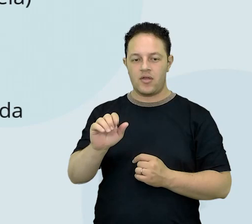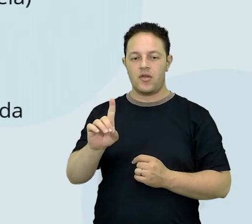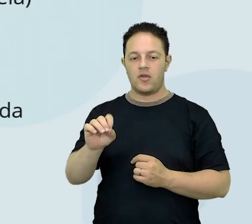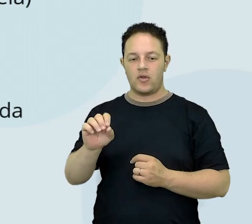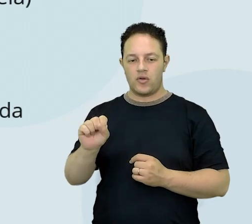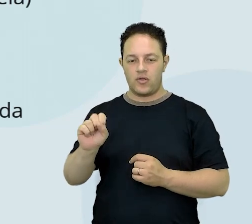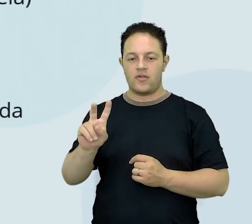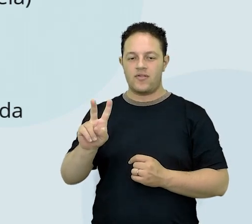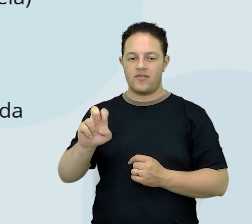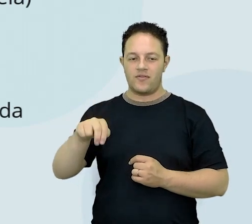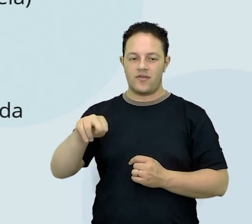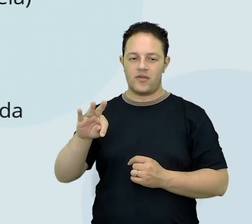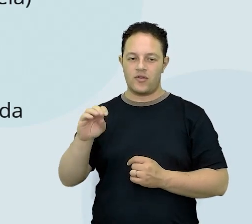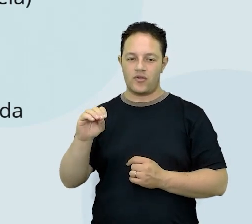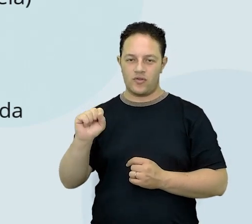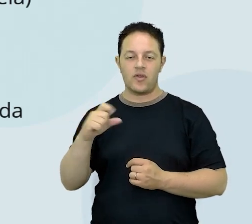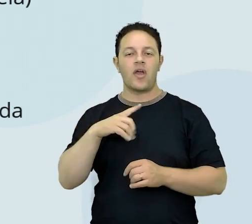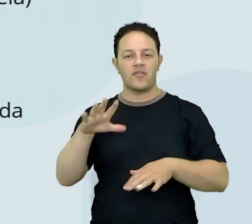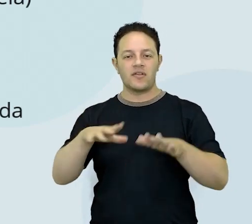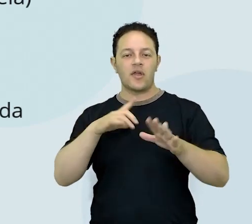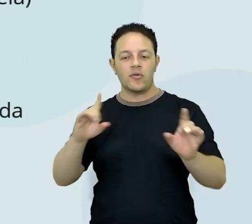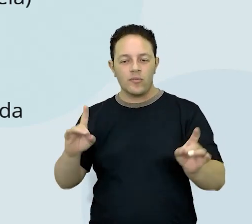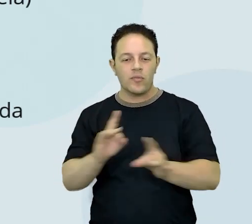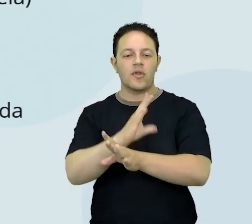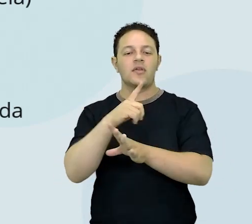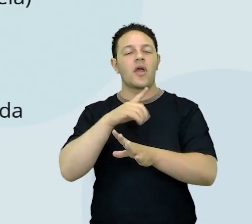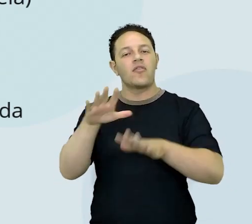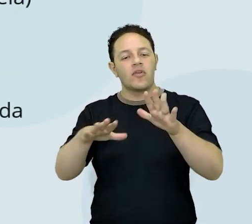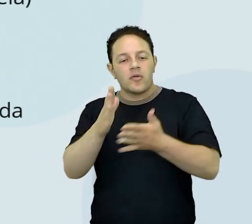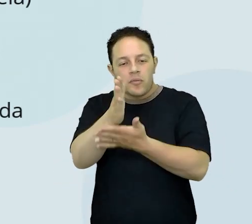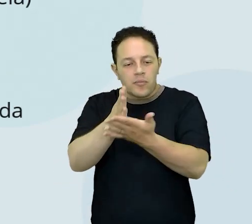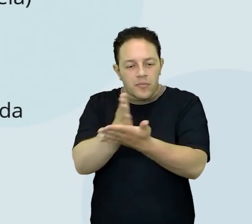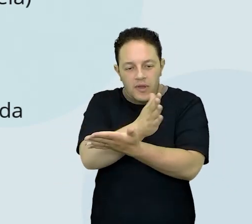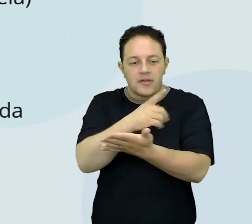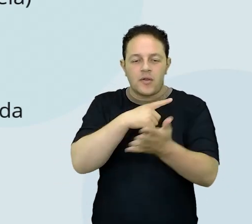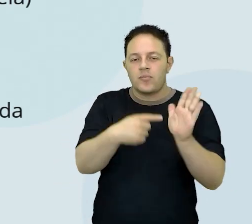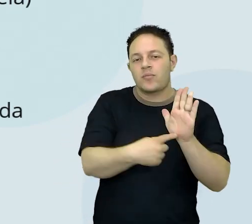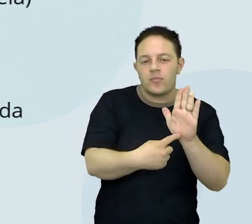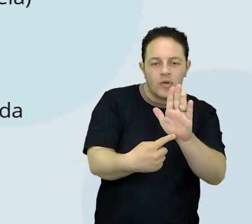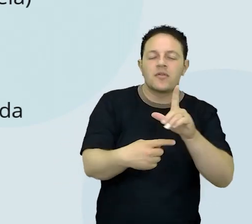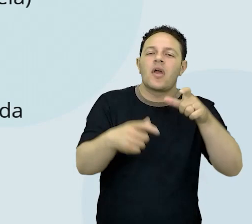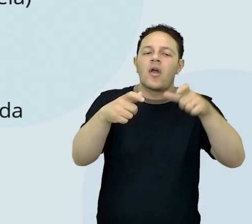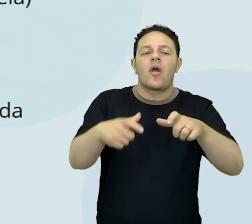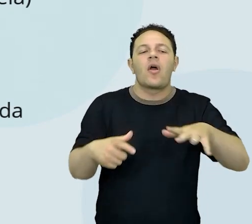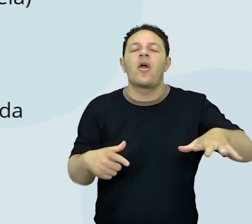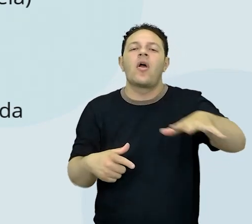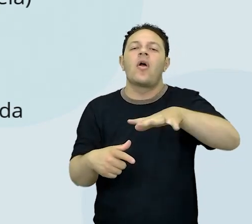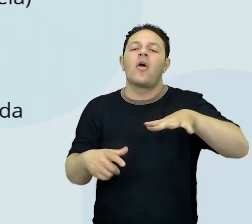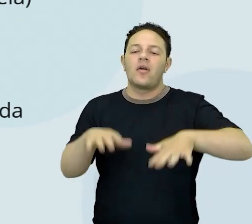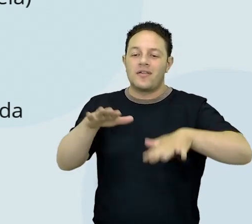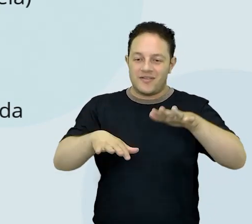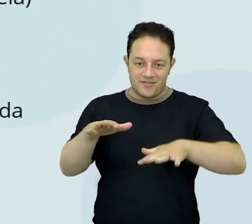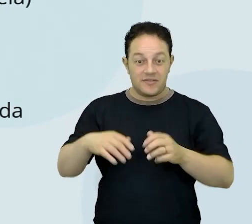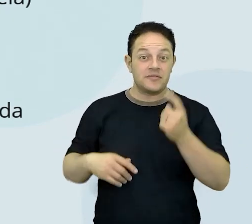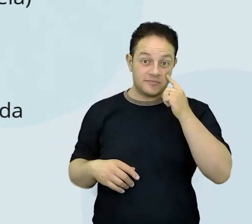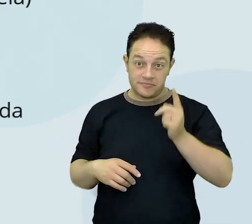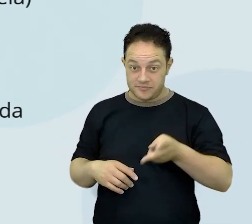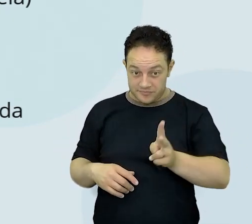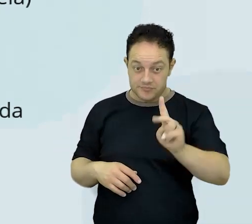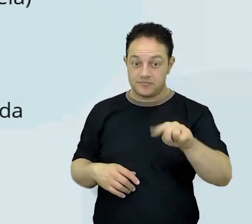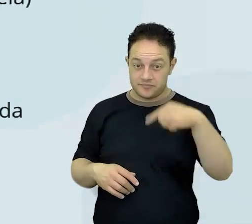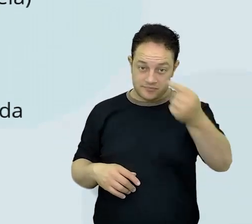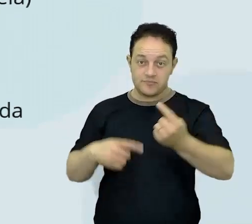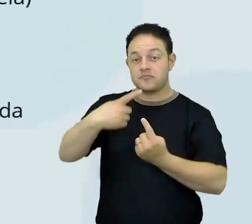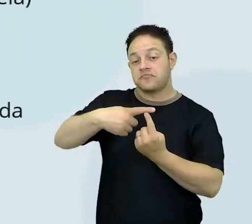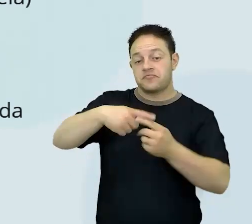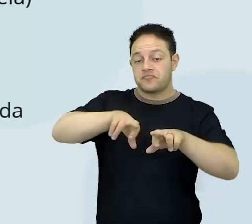completa ou parte dela. E ela sempre vai apontar ali para uma determinada região. Tudo bem? Vamos avançar